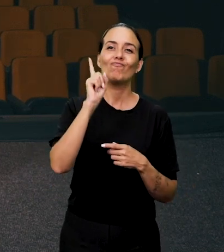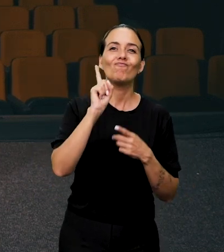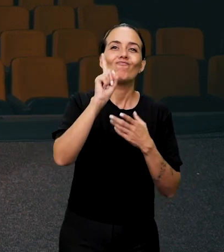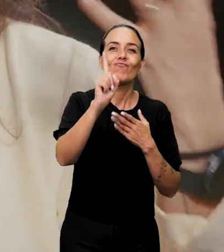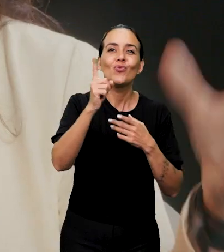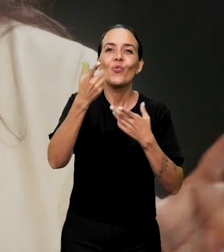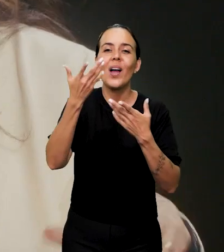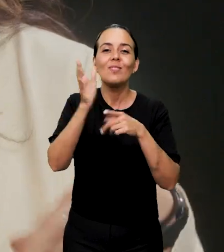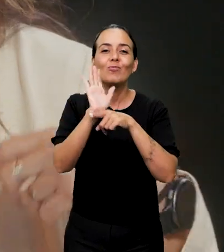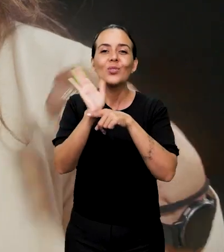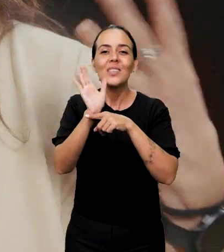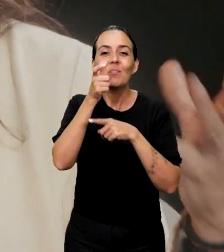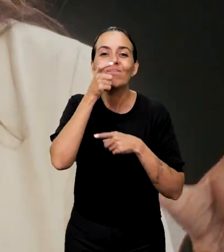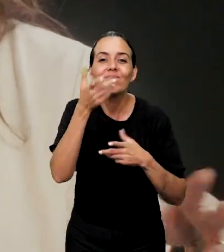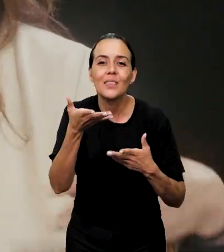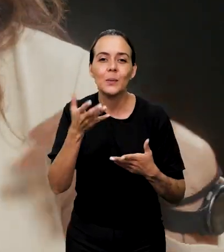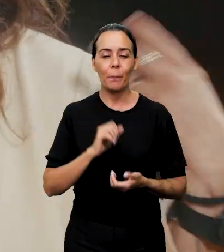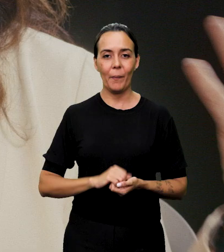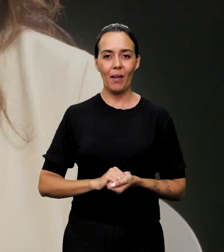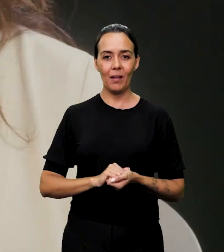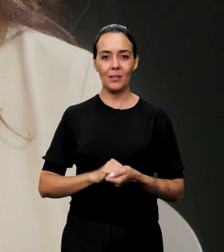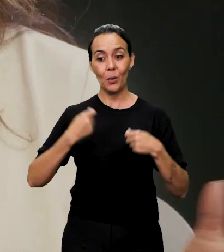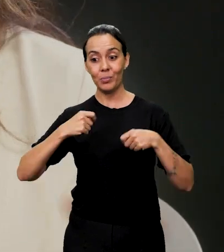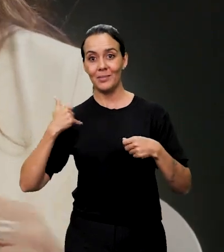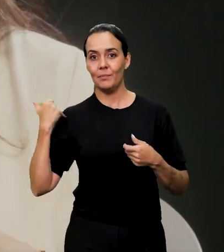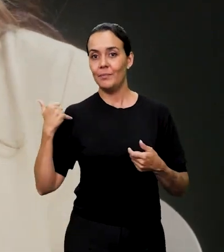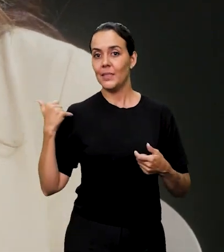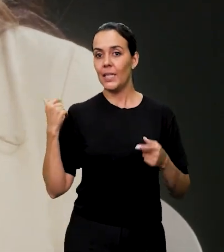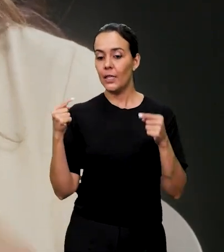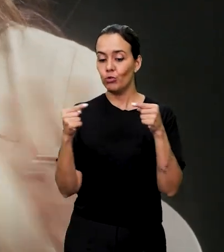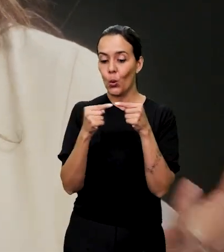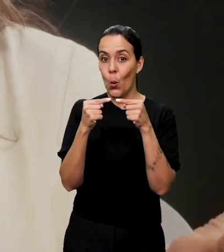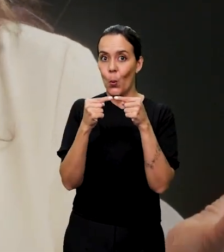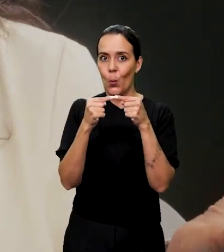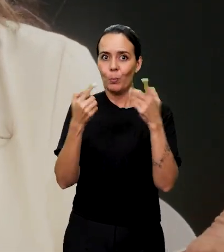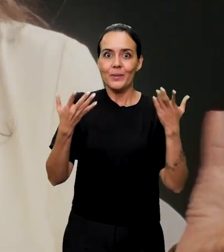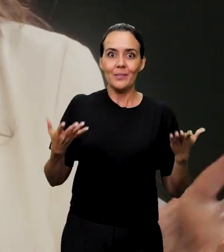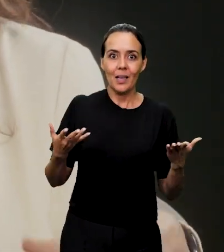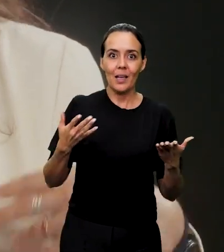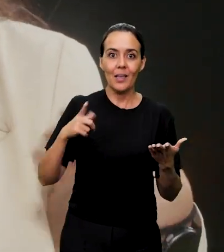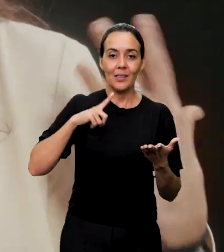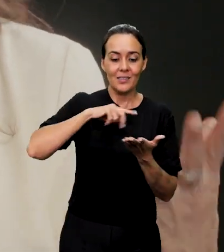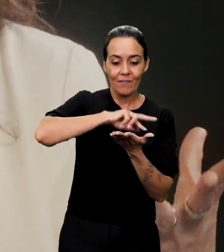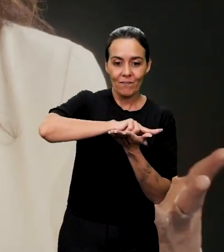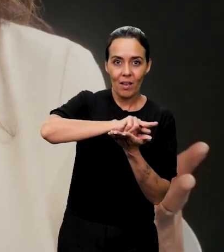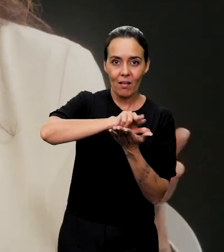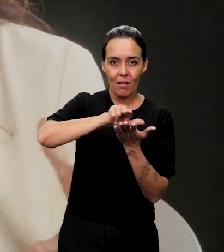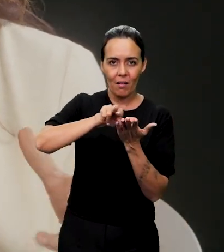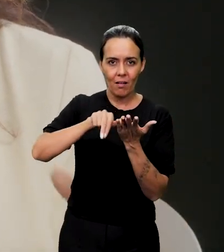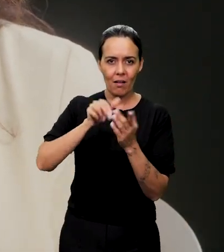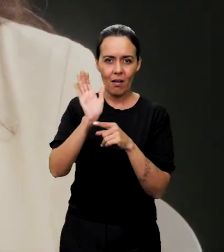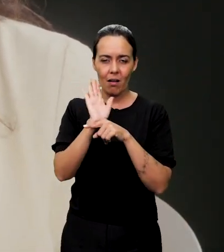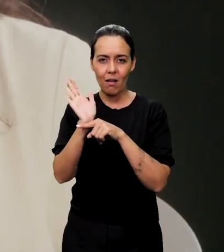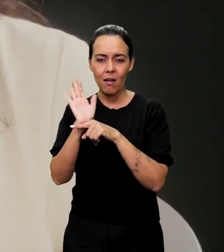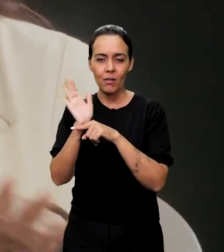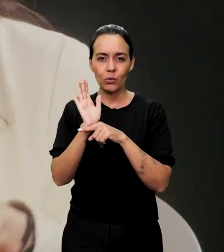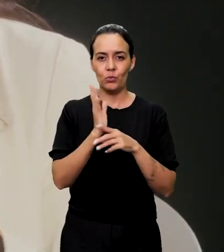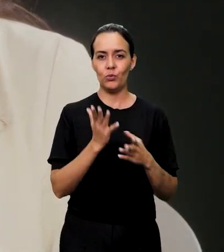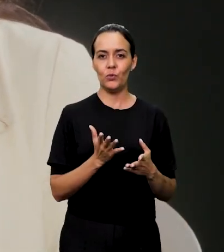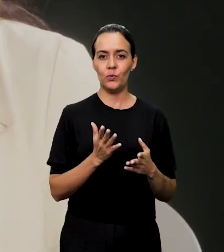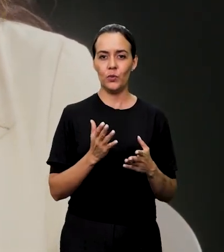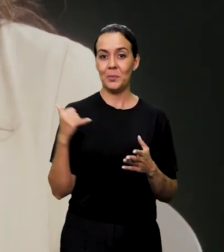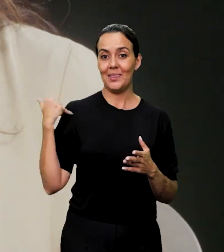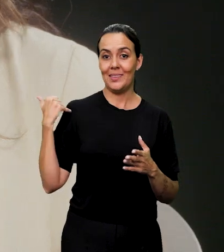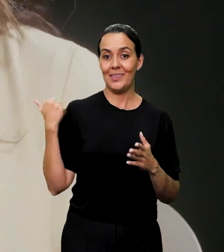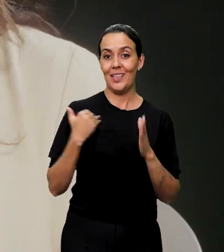mudado muito desde a pandemia, com, enfim, o crescimento dos vídeos on demand, do cinema em casa e tudo mais. Mas, de